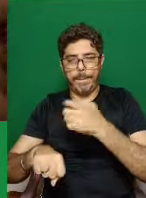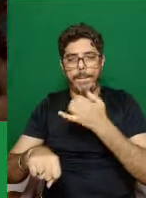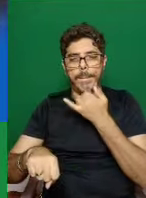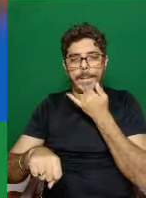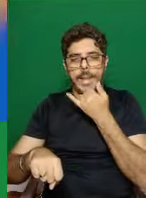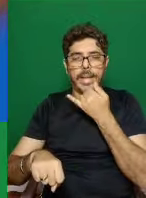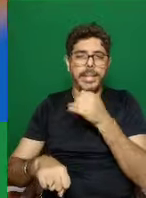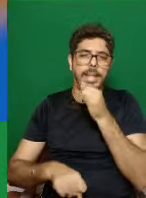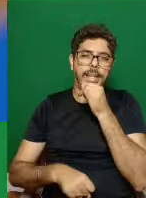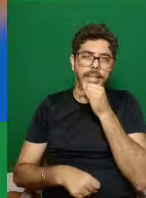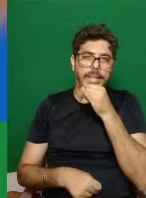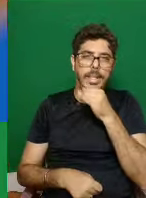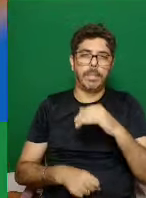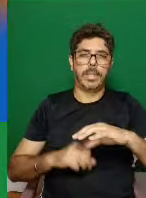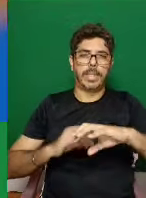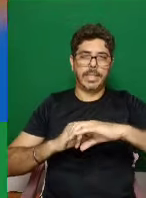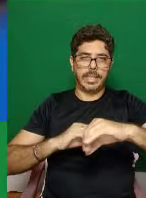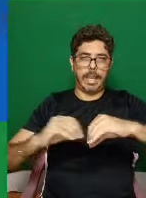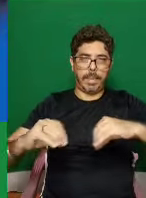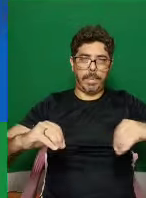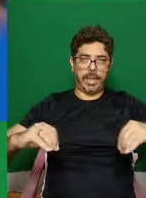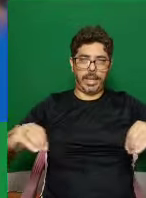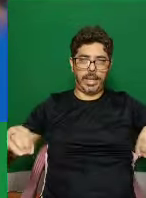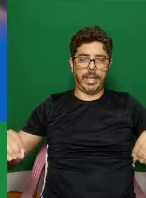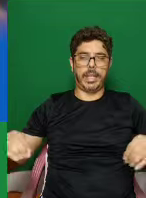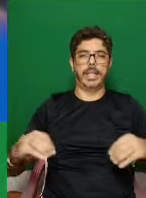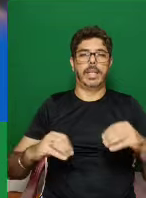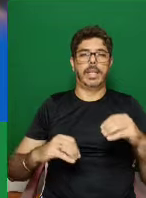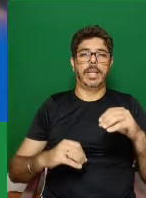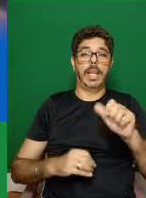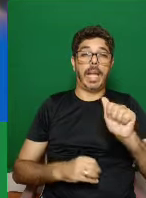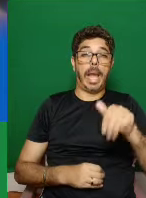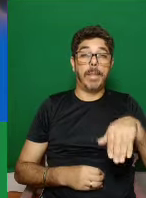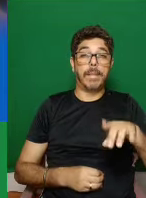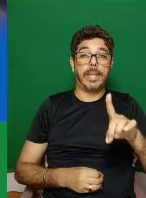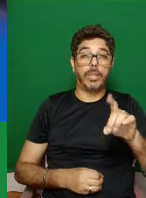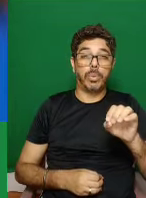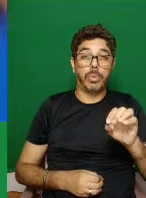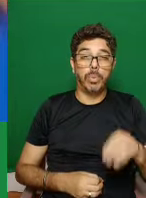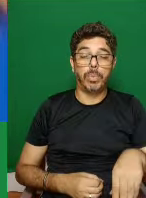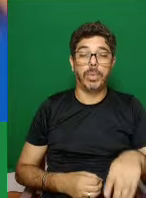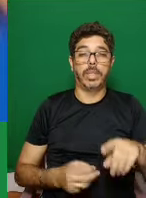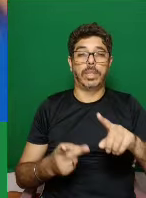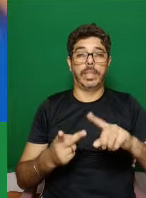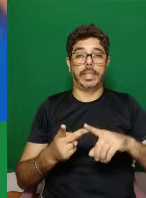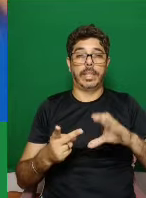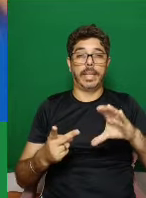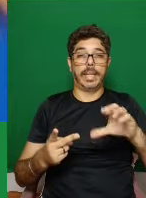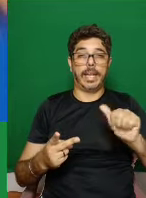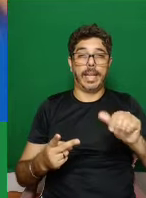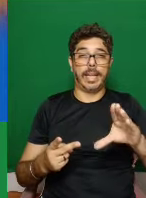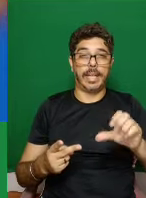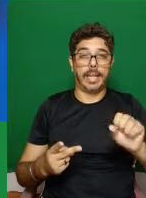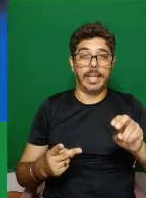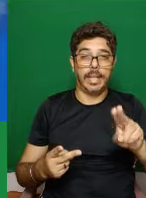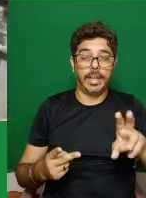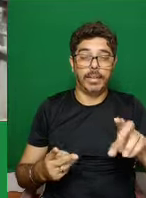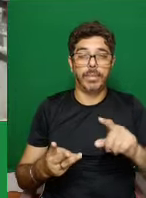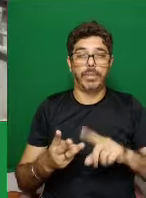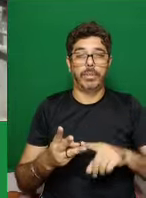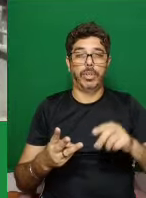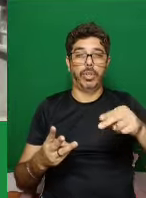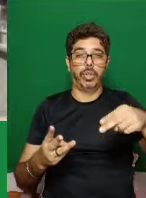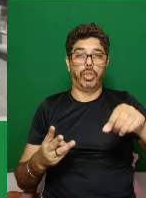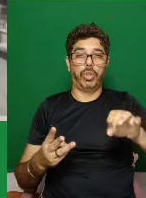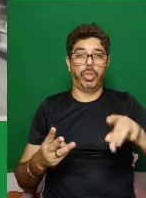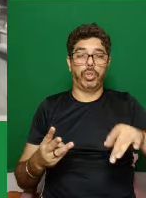indústria de alimentos, a separação eletrostática é usada, por exemplo, para separar grãos de amendoim cacau, nozes das suas cascas.